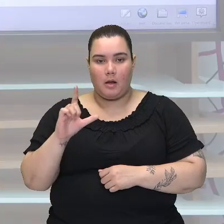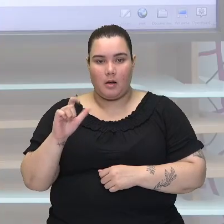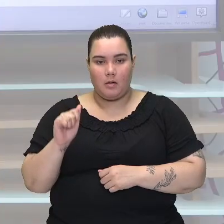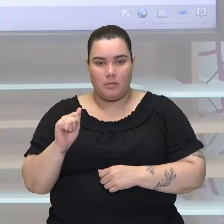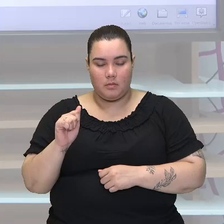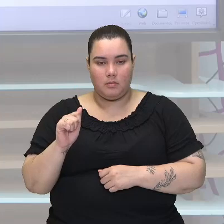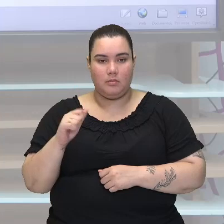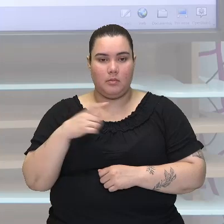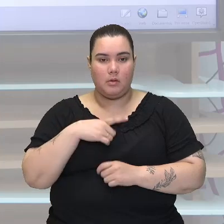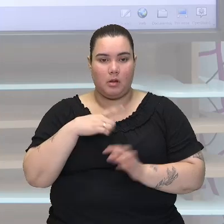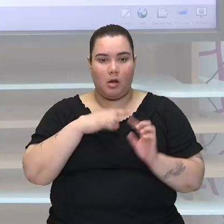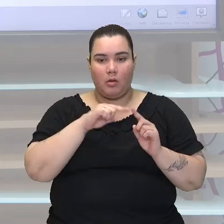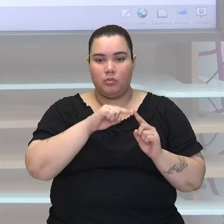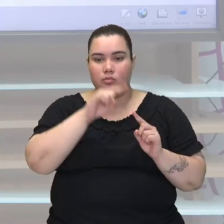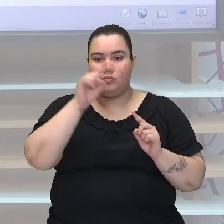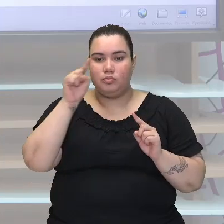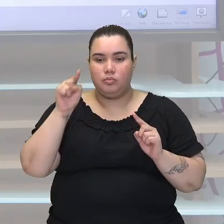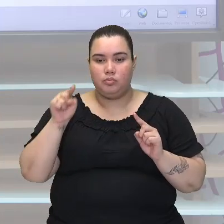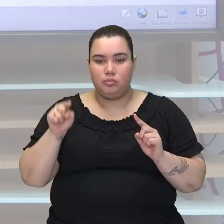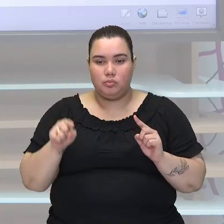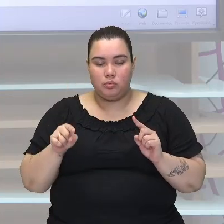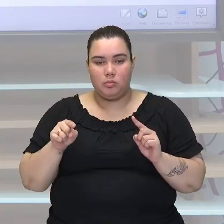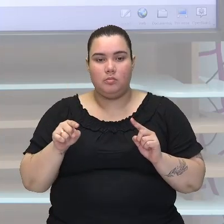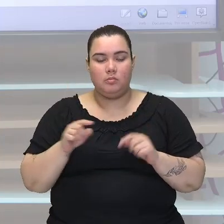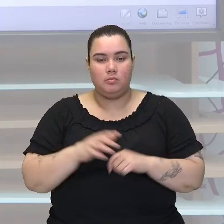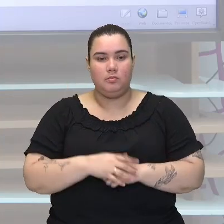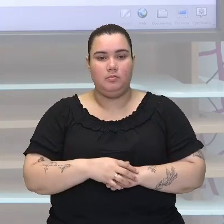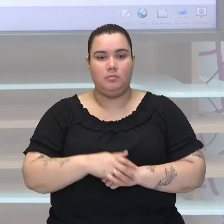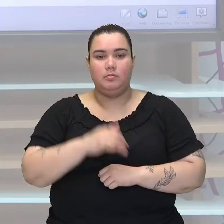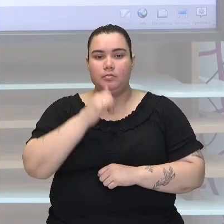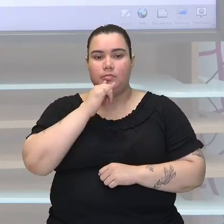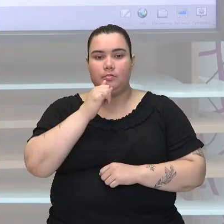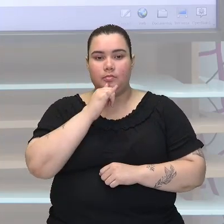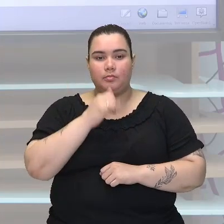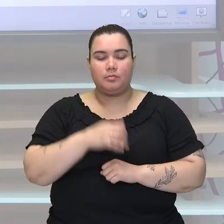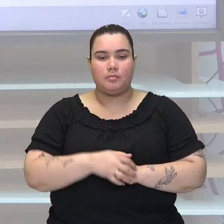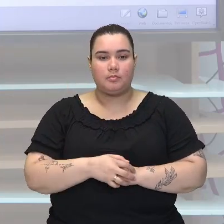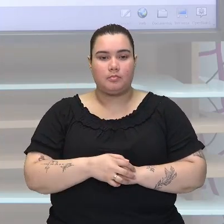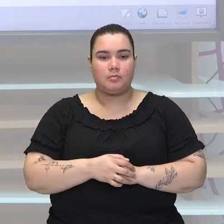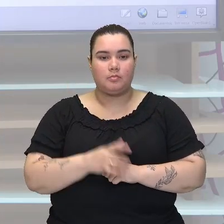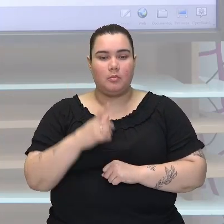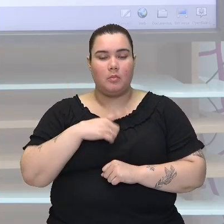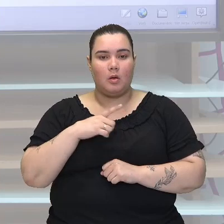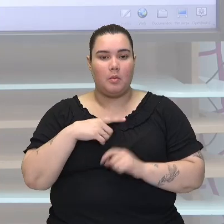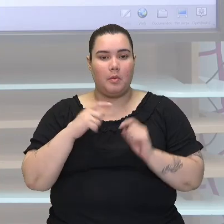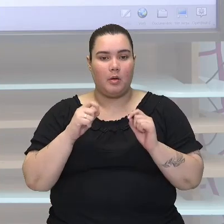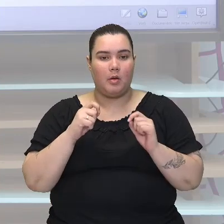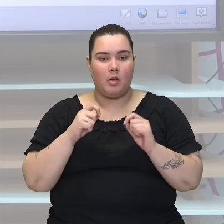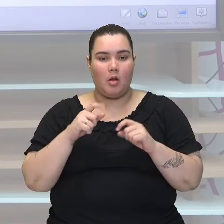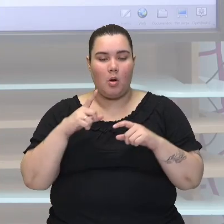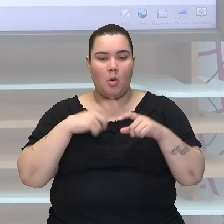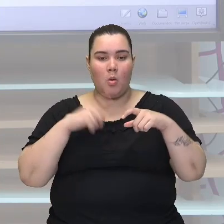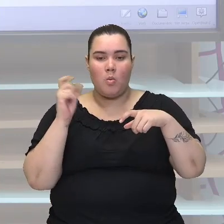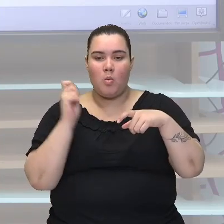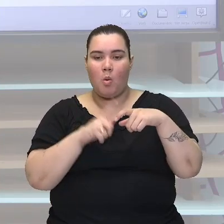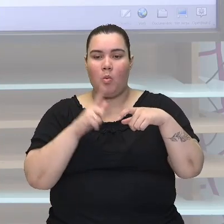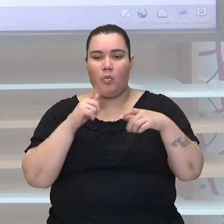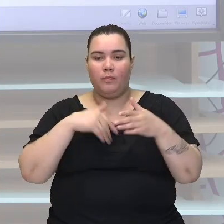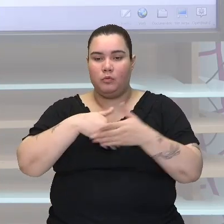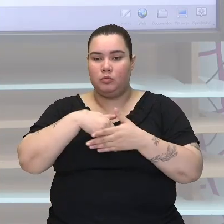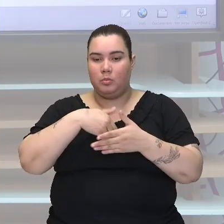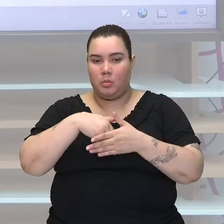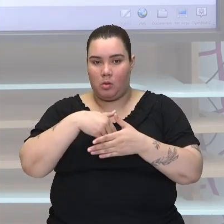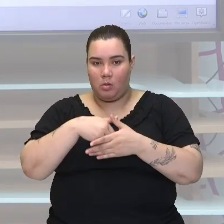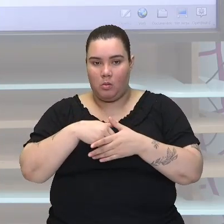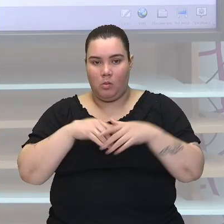uma curvatura. Imagina só um goleiro batendo um tiro de meta. Você percebe que a